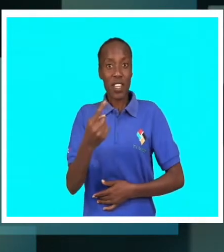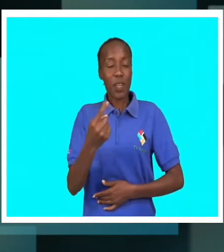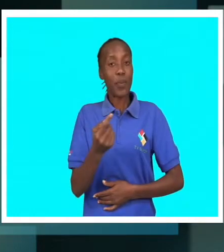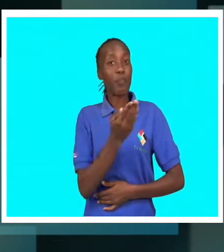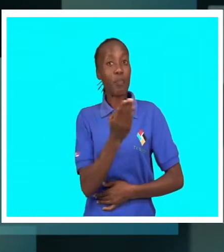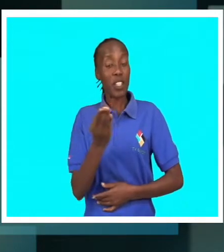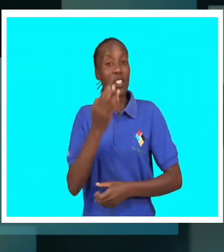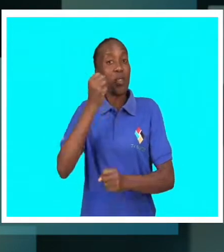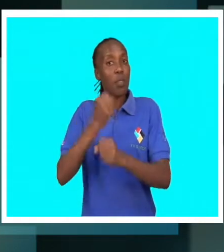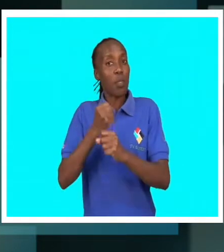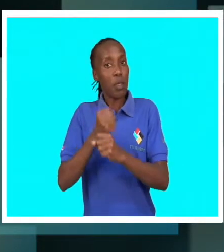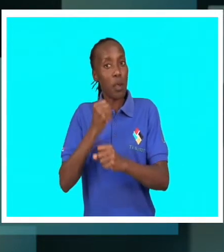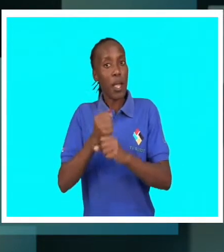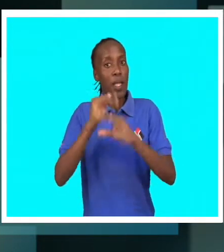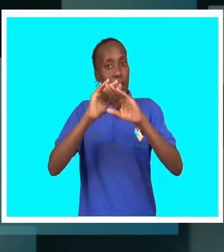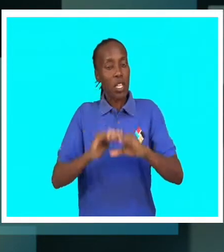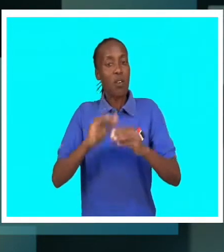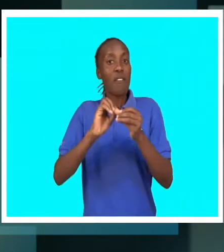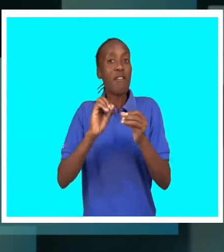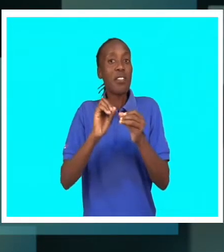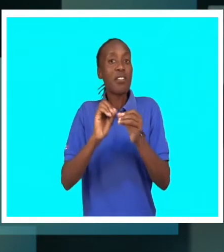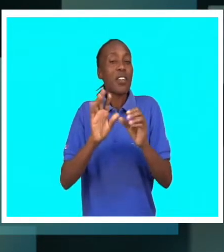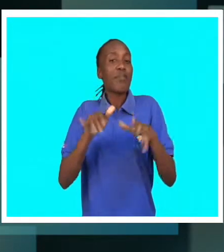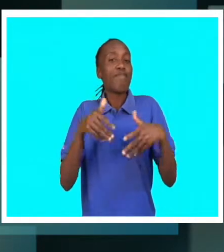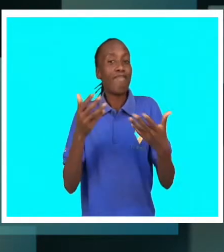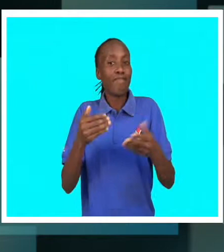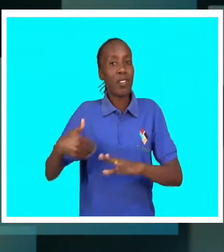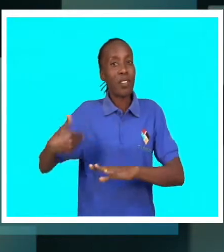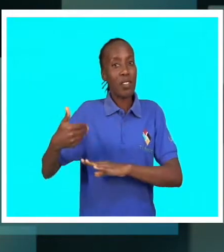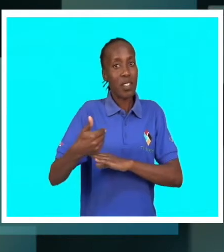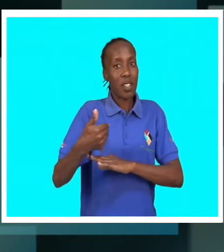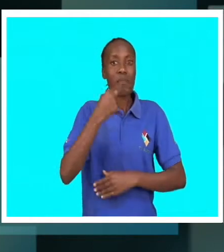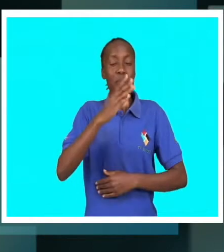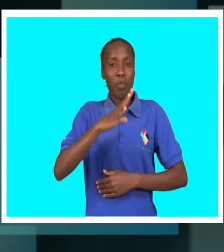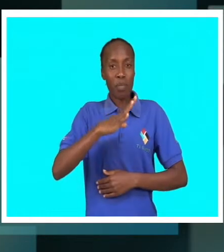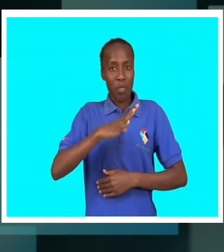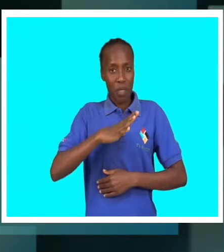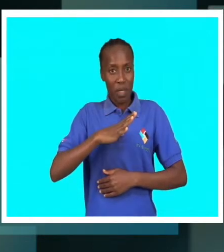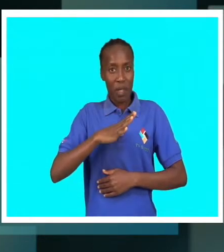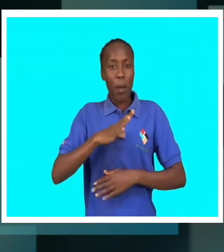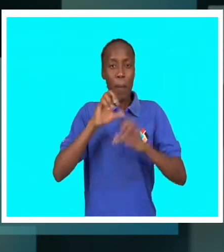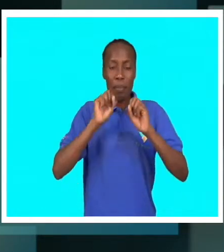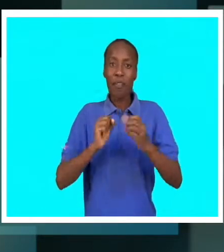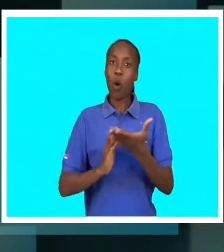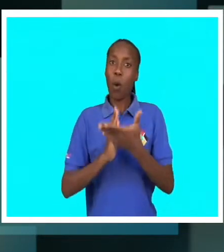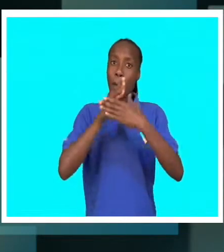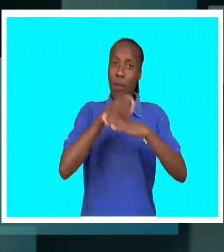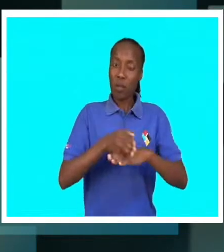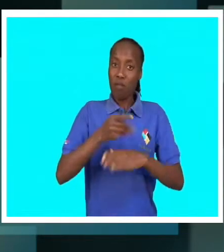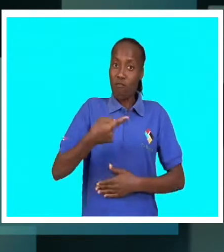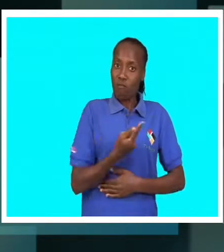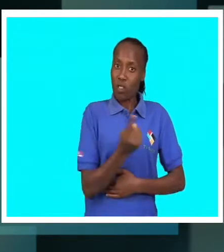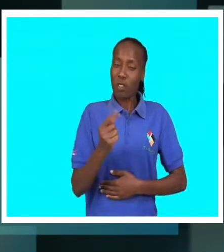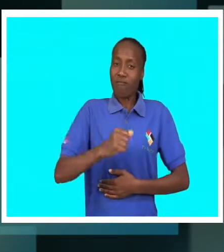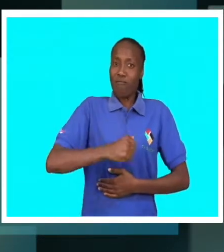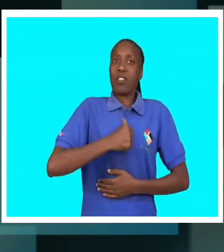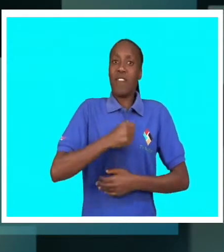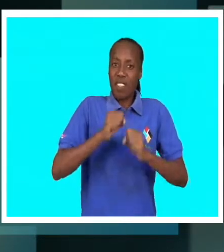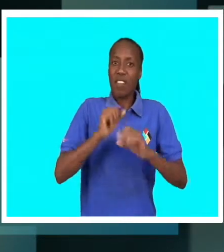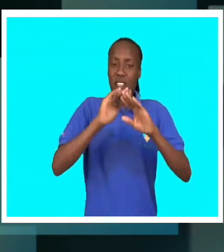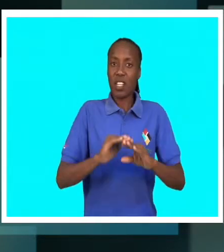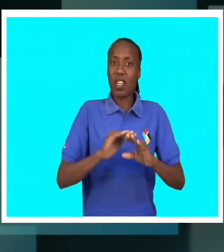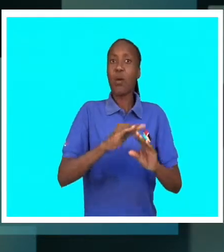sinceramente pelo trabalho que eu tenho estado a fazer, sem preconceitos absolutamente nenhums. Ultrapassem isso, joguem por